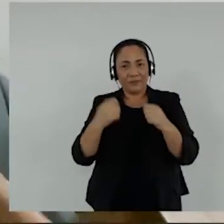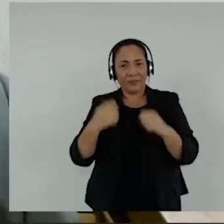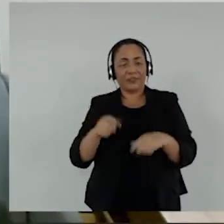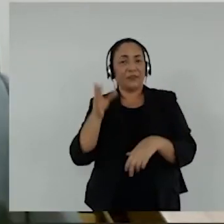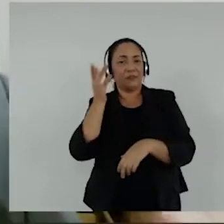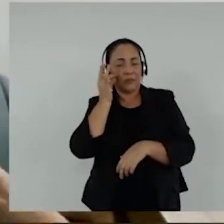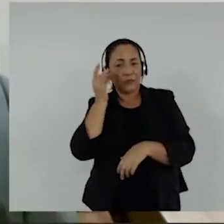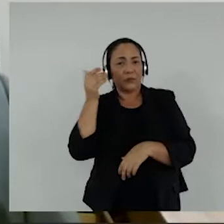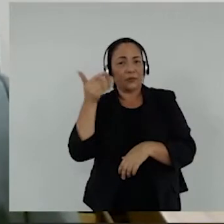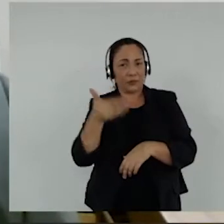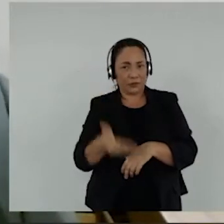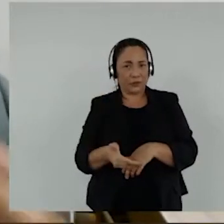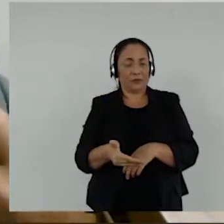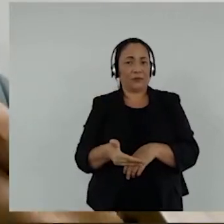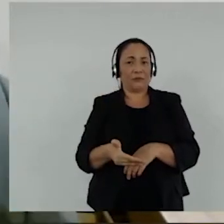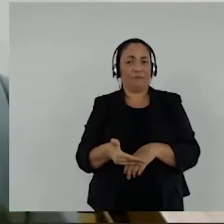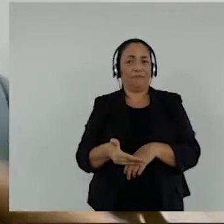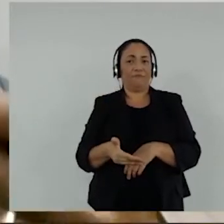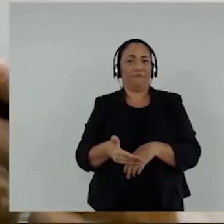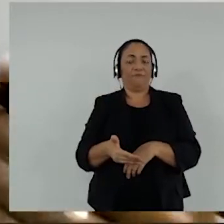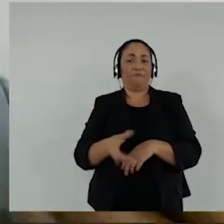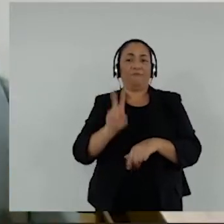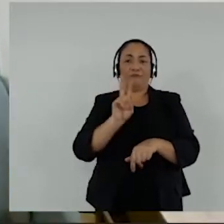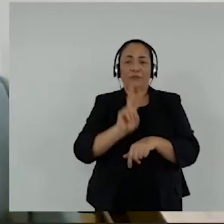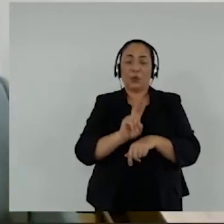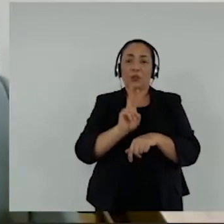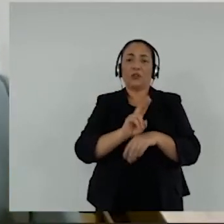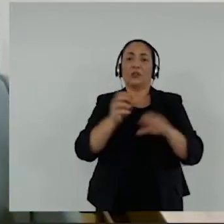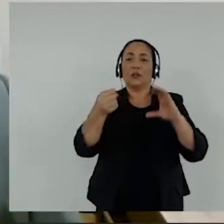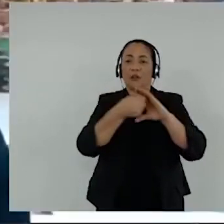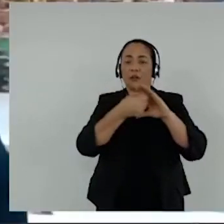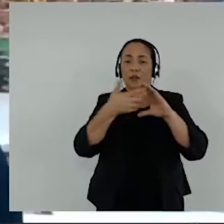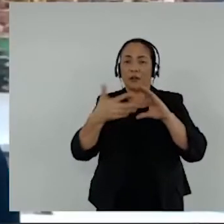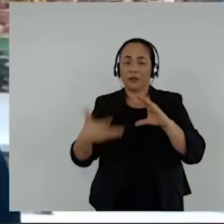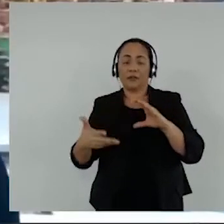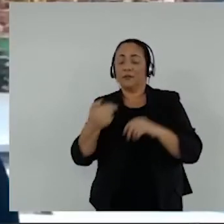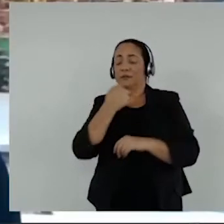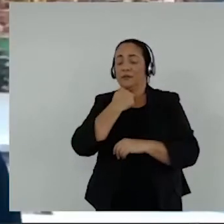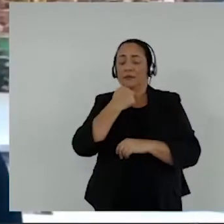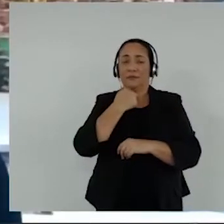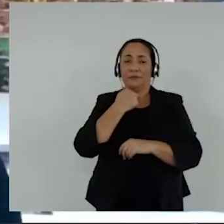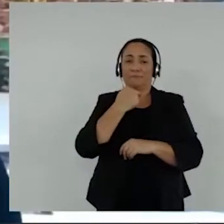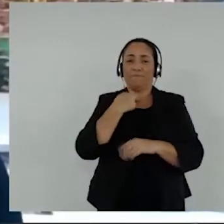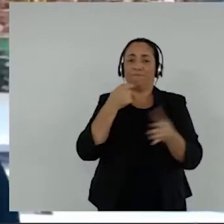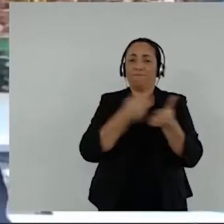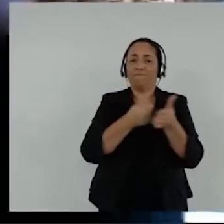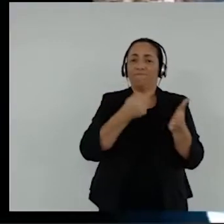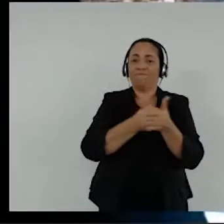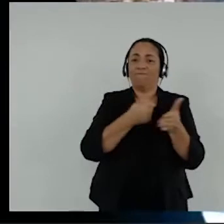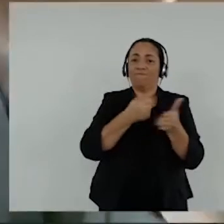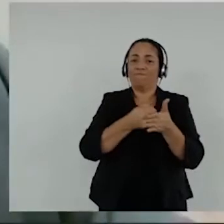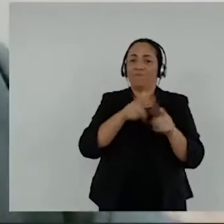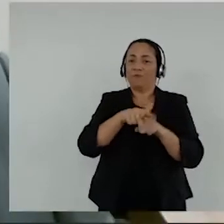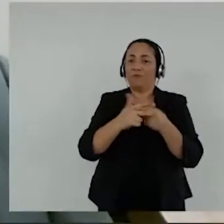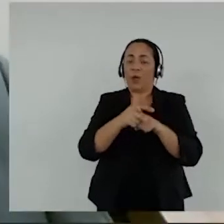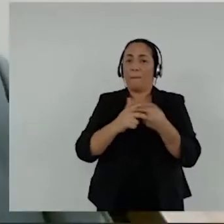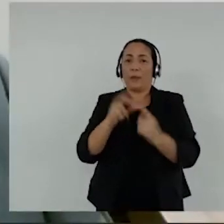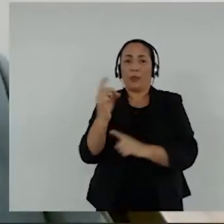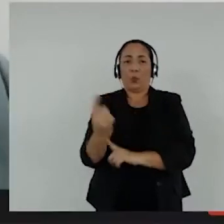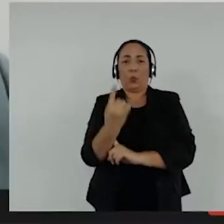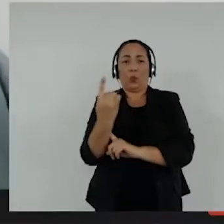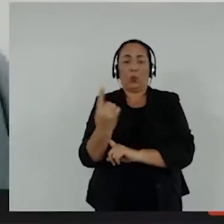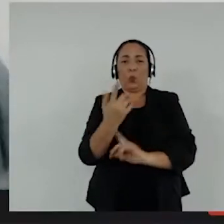devem ficar sempre com características de alternatividade. Não se pode exigir como instrumento único o